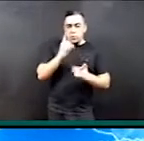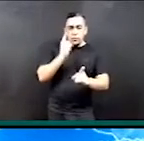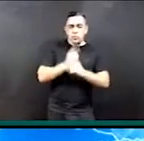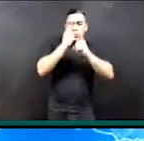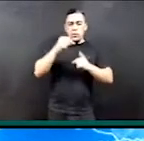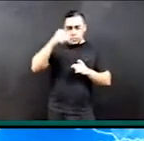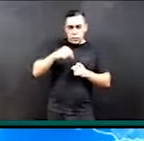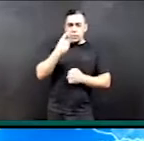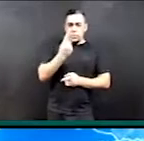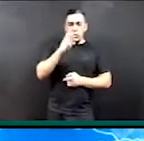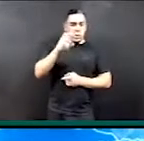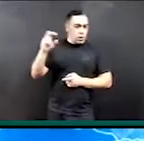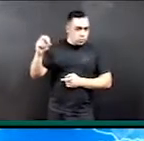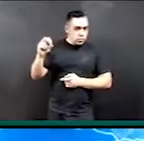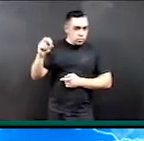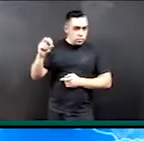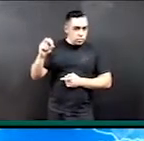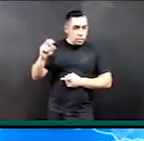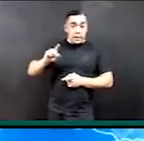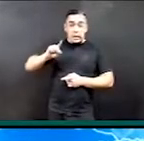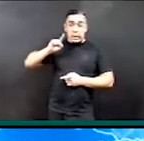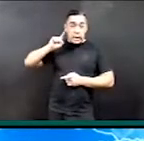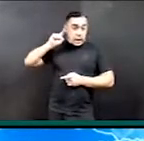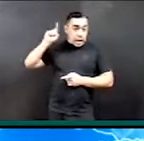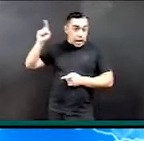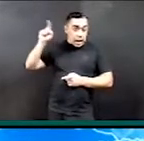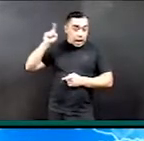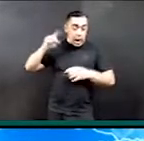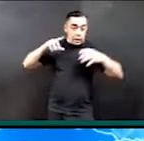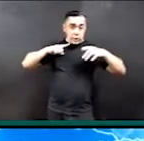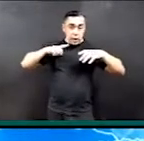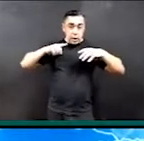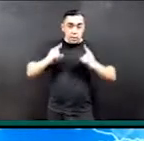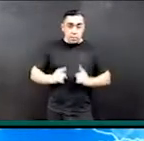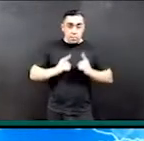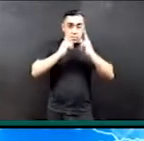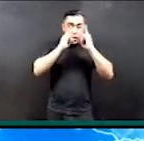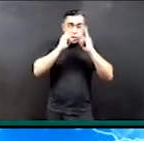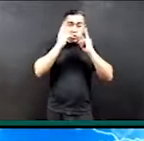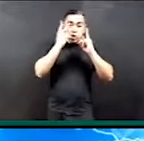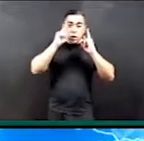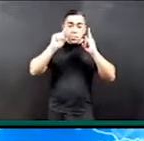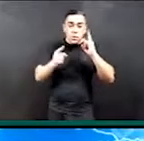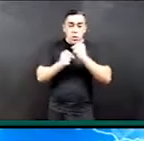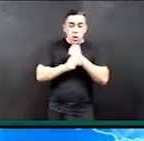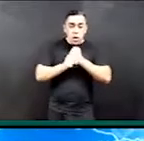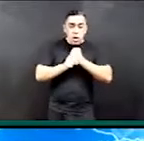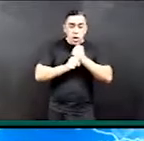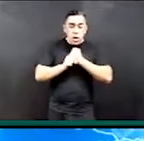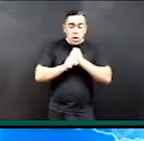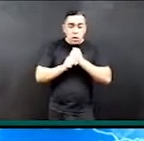1500 e lá tem prédios em pé hoje que tem 2000 anos. Então,